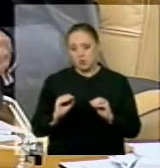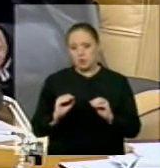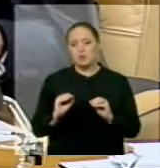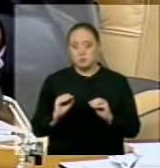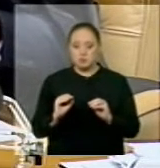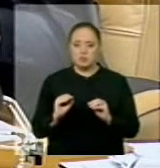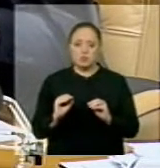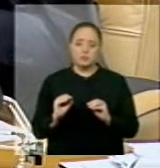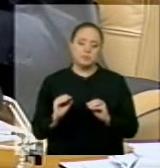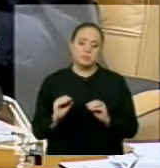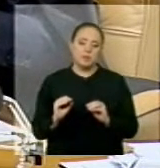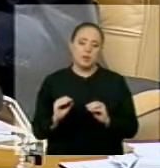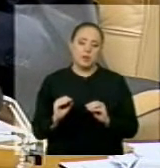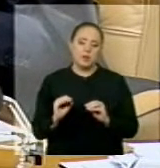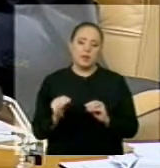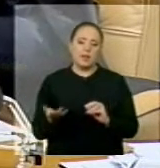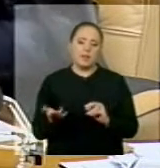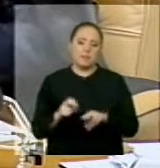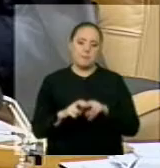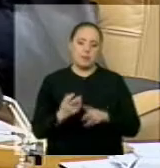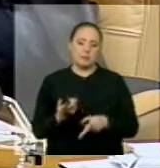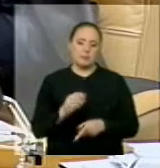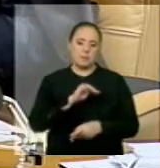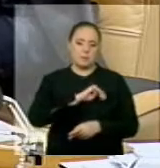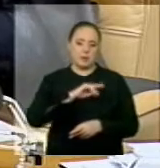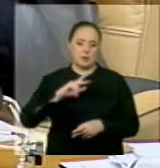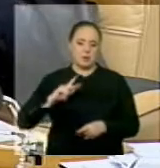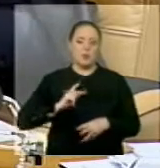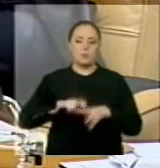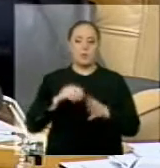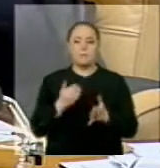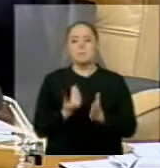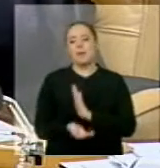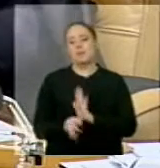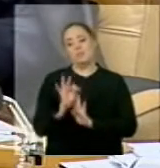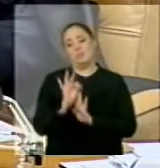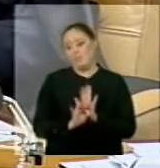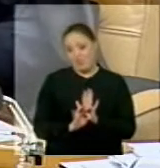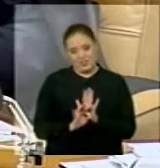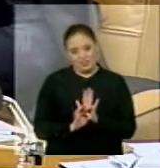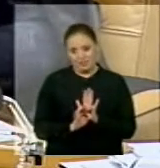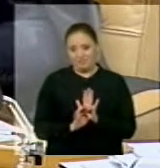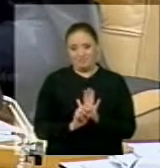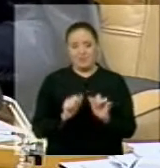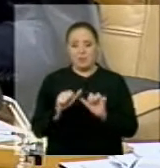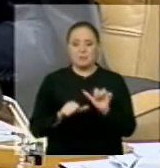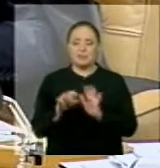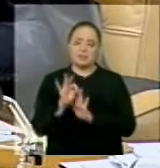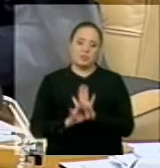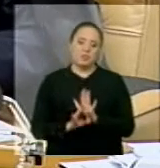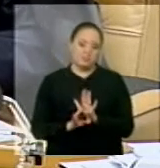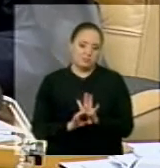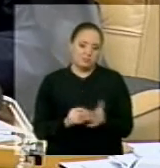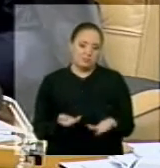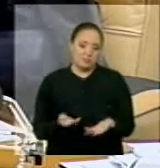pretensão deduzida pelo Ministério Público Federal por essa perda parcial superveniente do